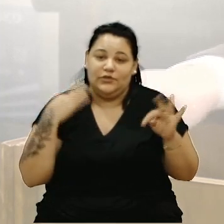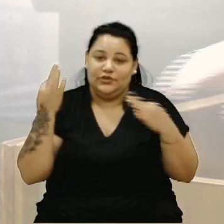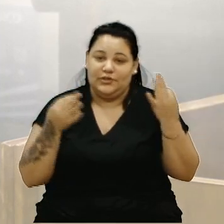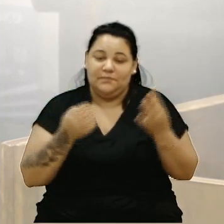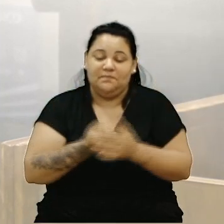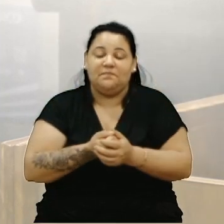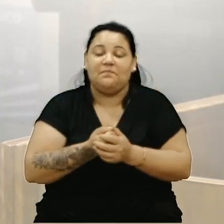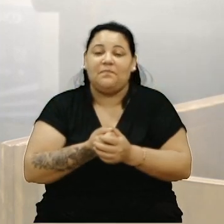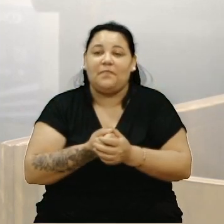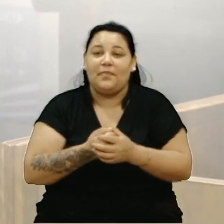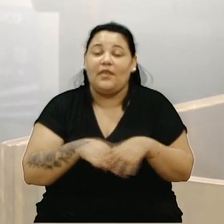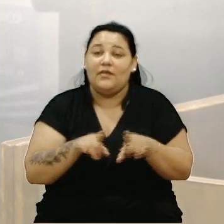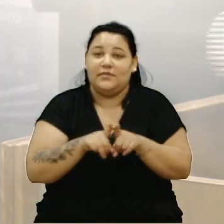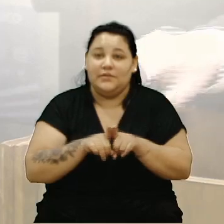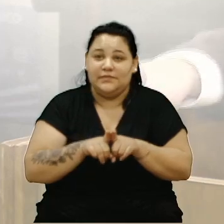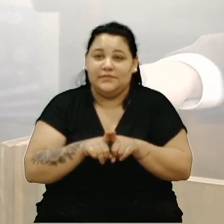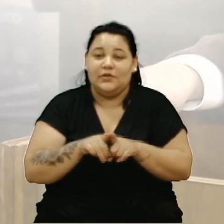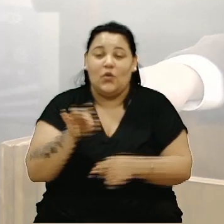Inclusive, ontem,